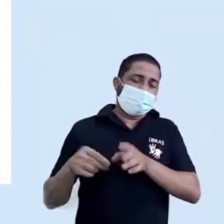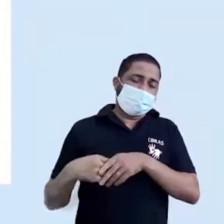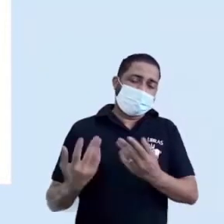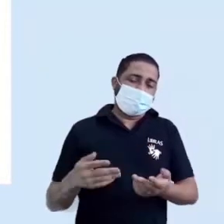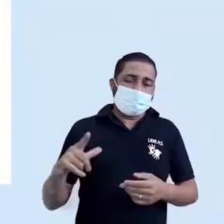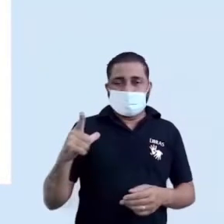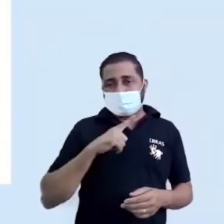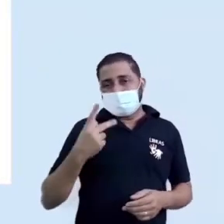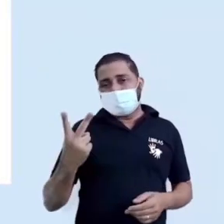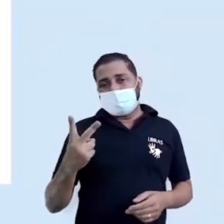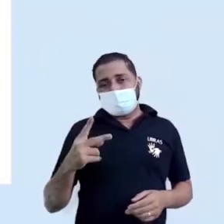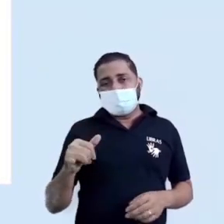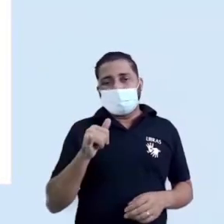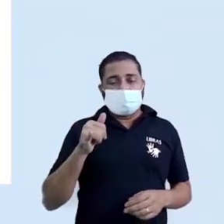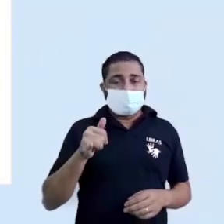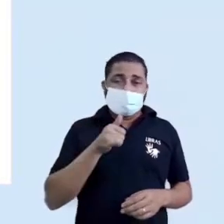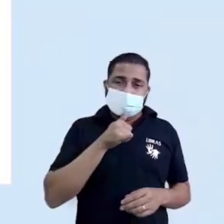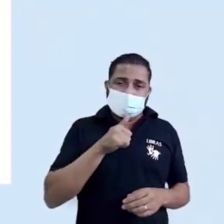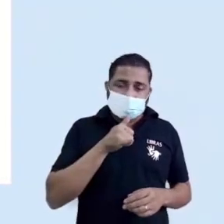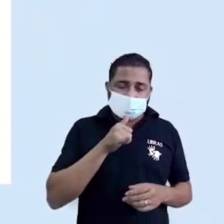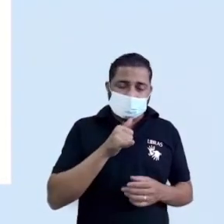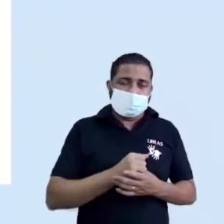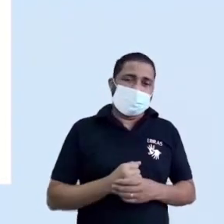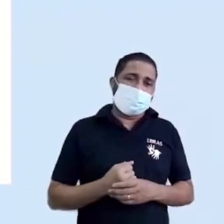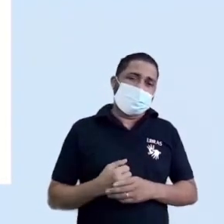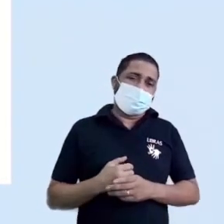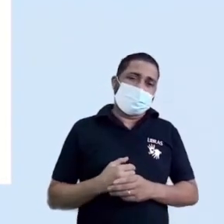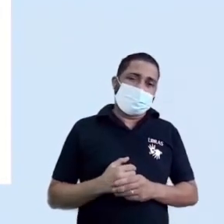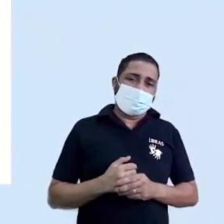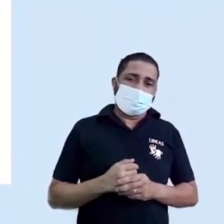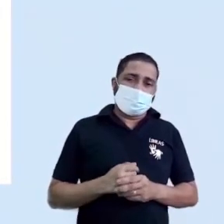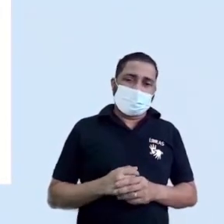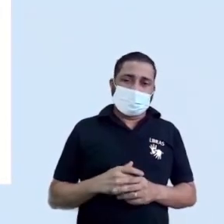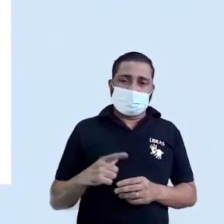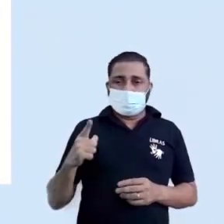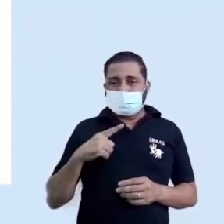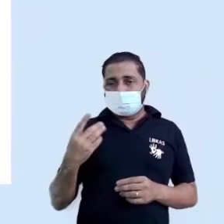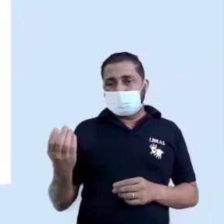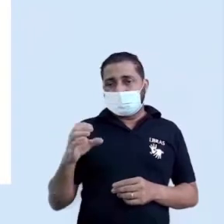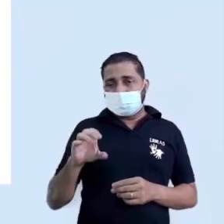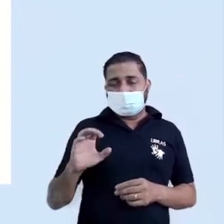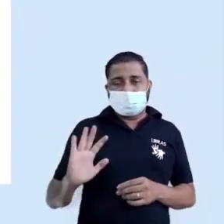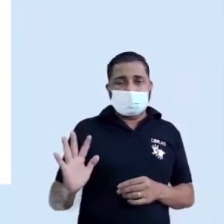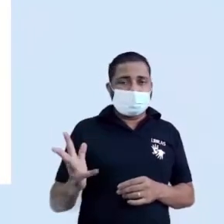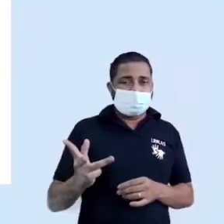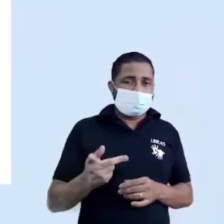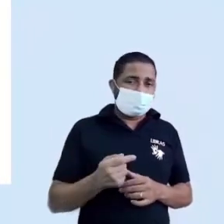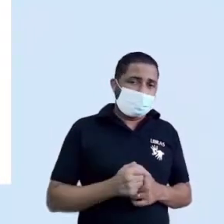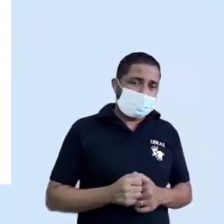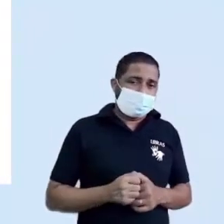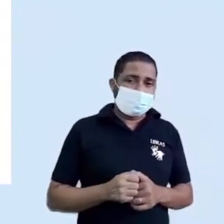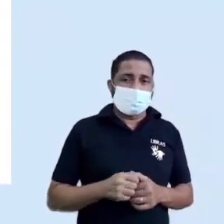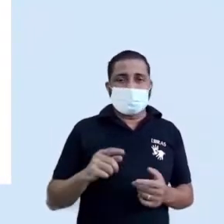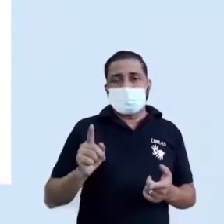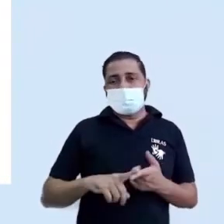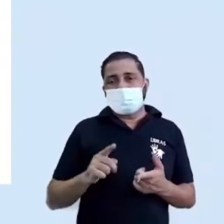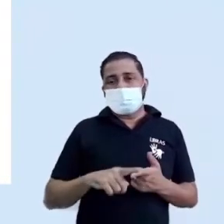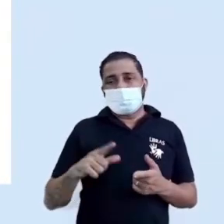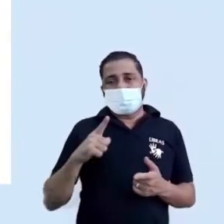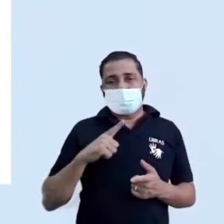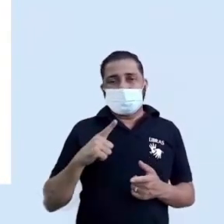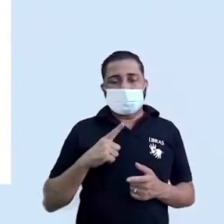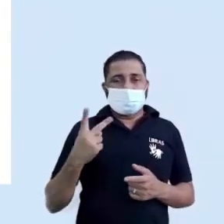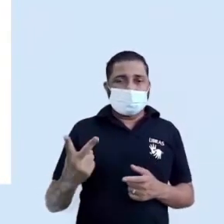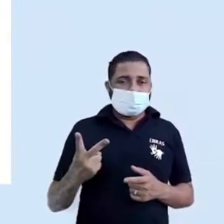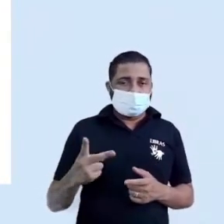temos dois exemplos, além do exemplo da aplicação geral do enquadramento, nós temos duas obras